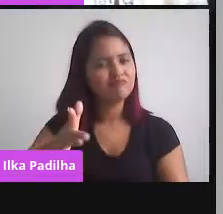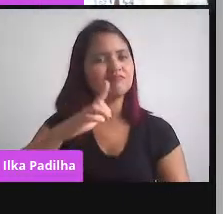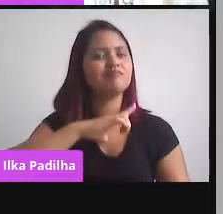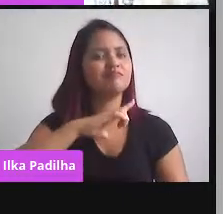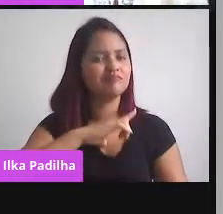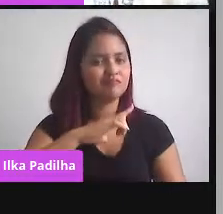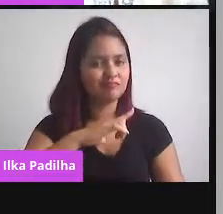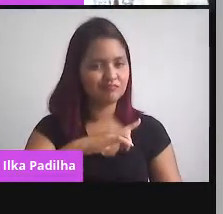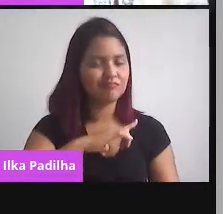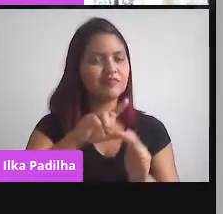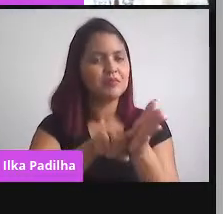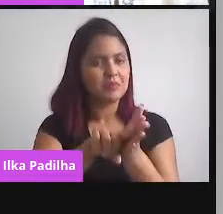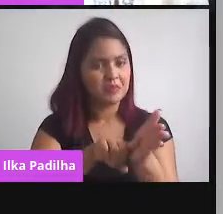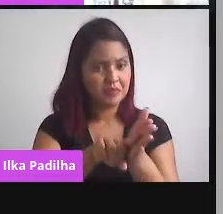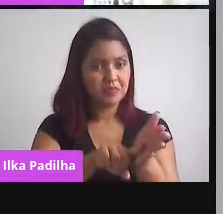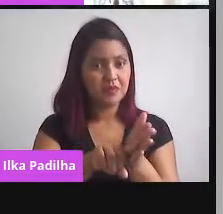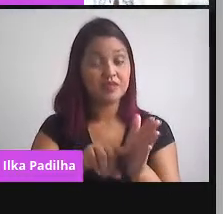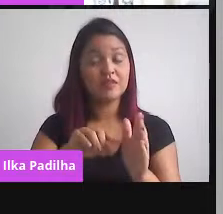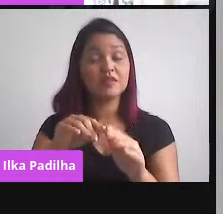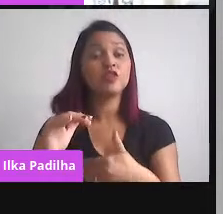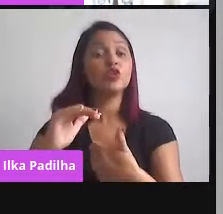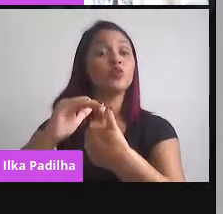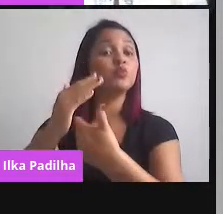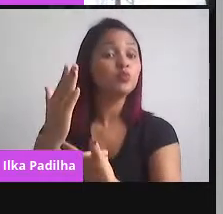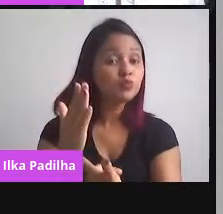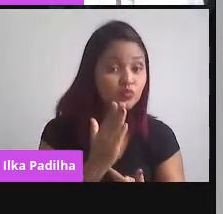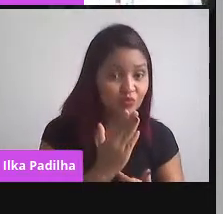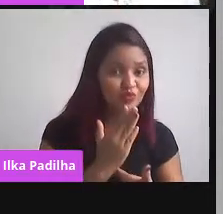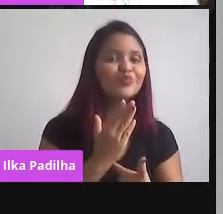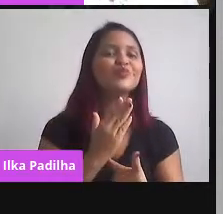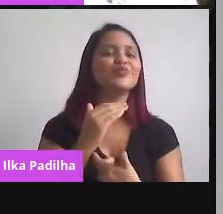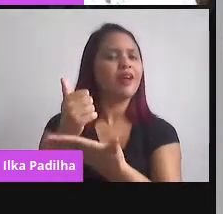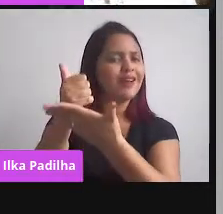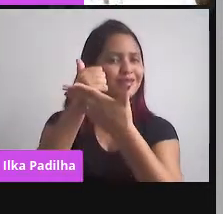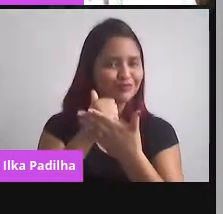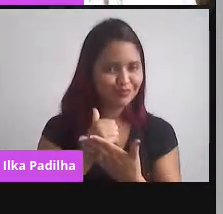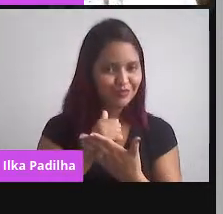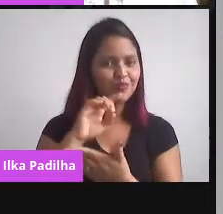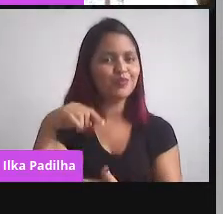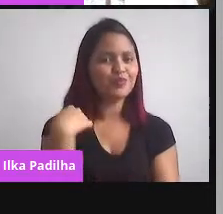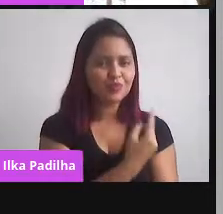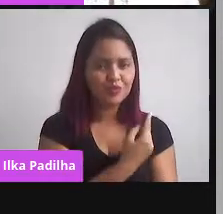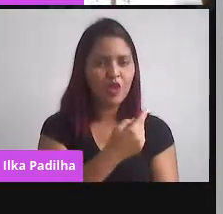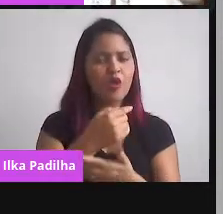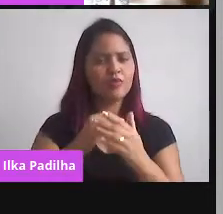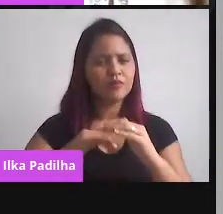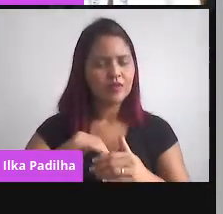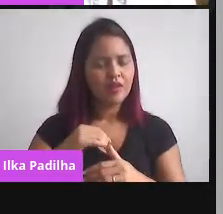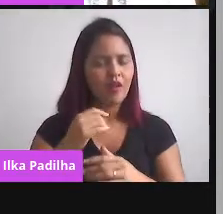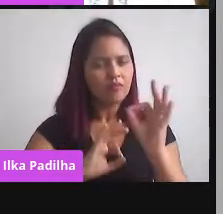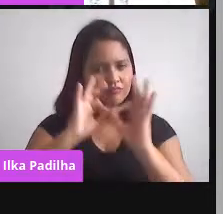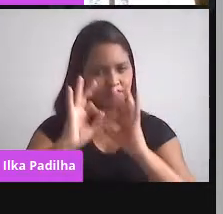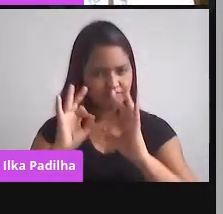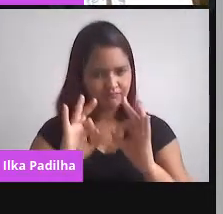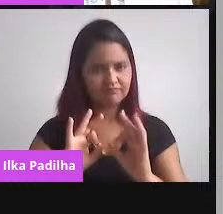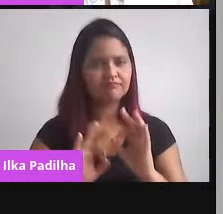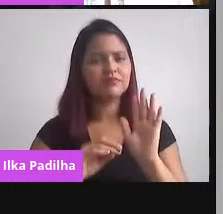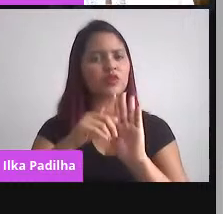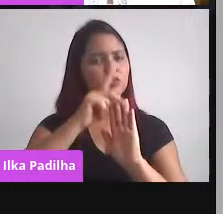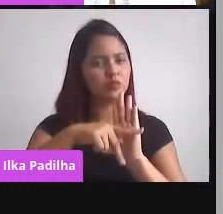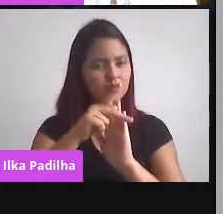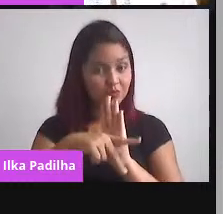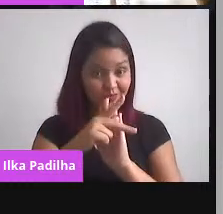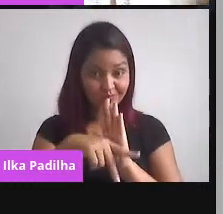que vão direcionar todo o nosso trabalho, e elas estão também ligadas, né, estão relacionadas